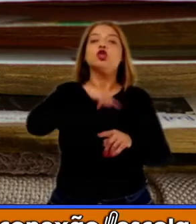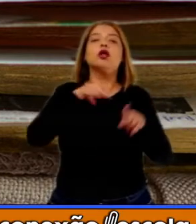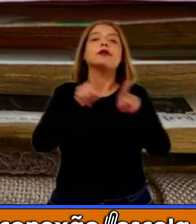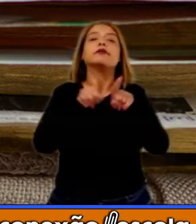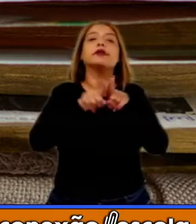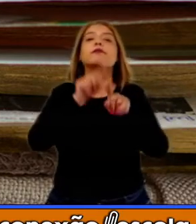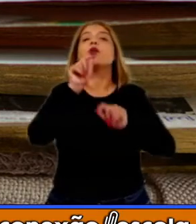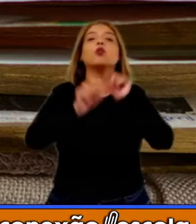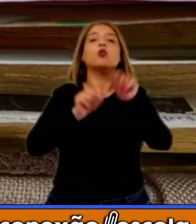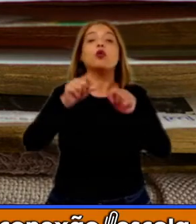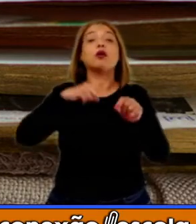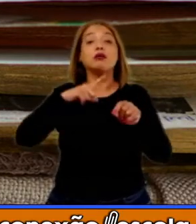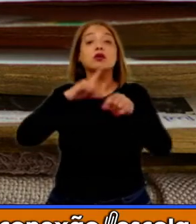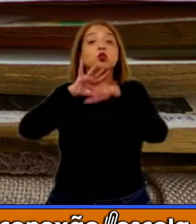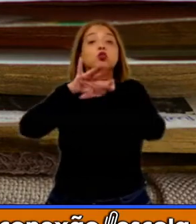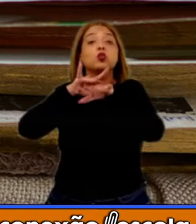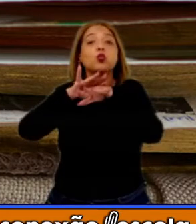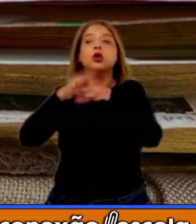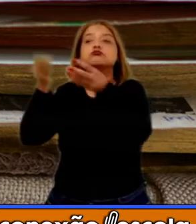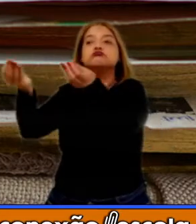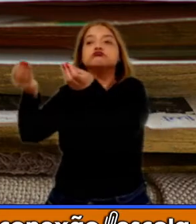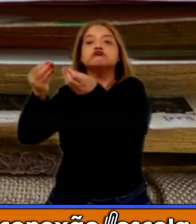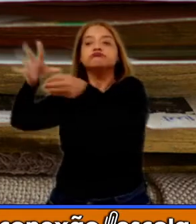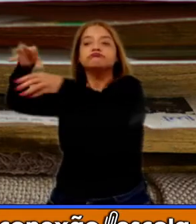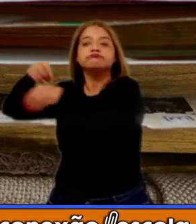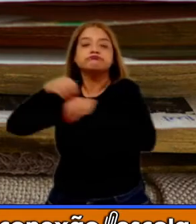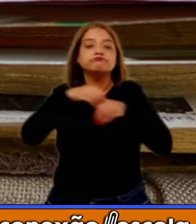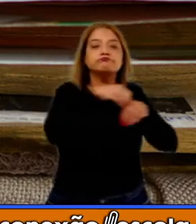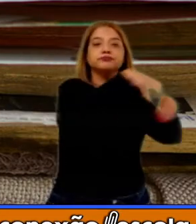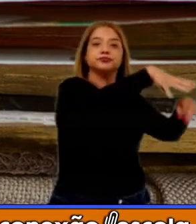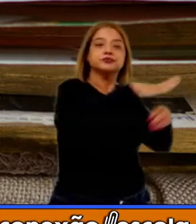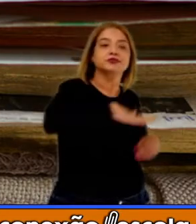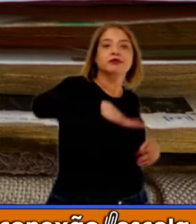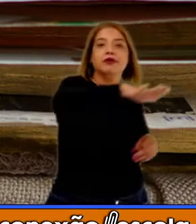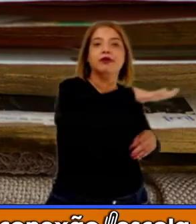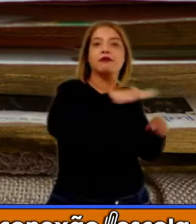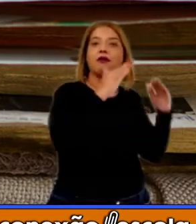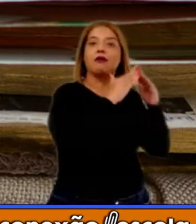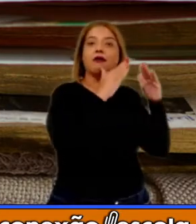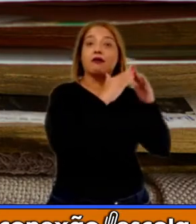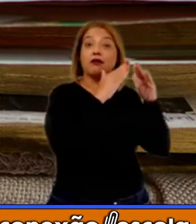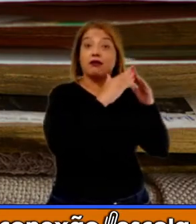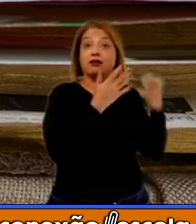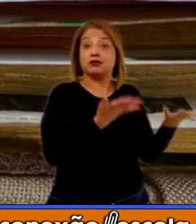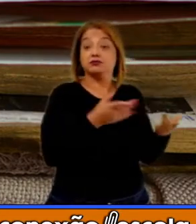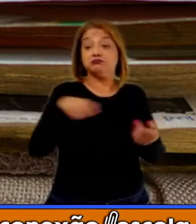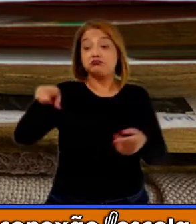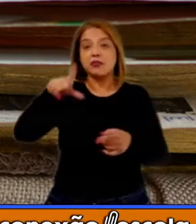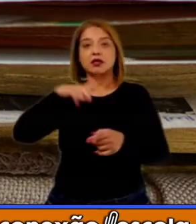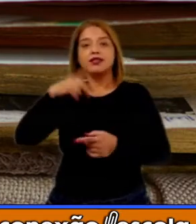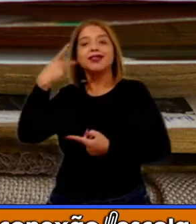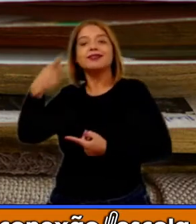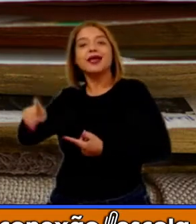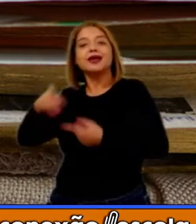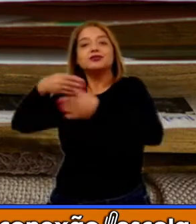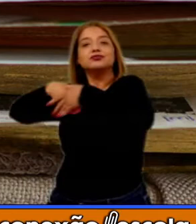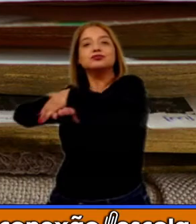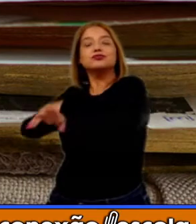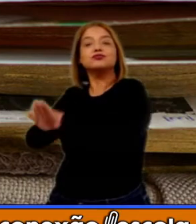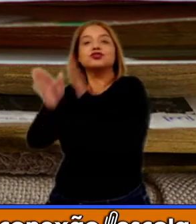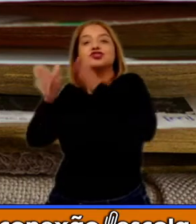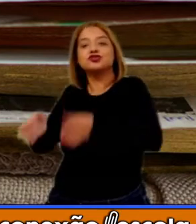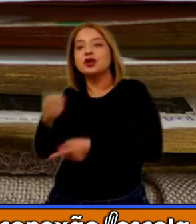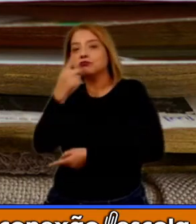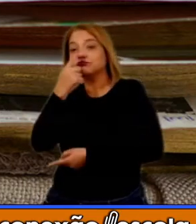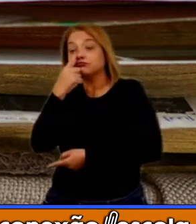podemos estar trazendo doenças, porque modificamos o ambiente natural desse animal. Sabemos às vezes que